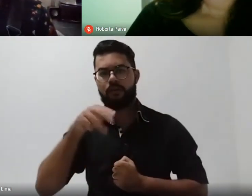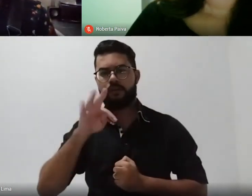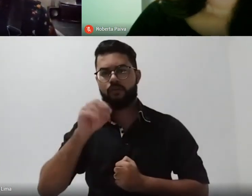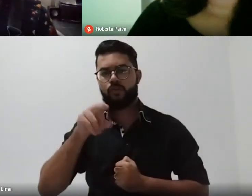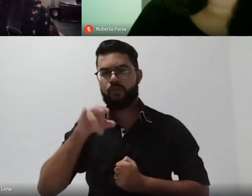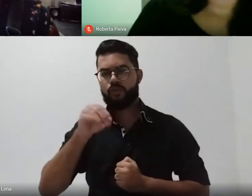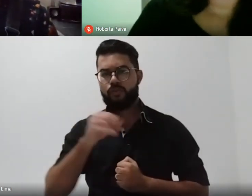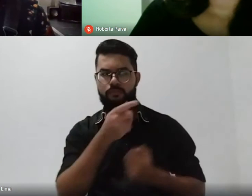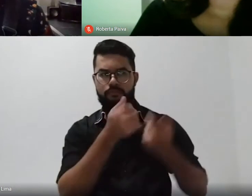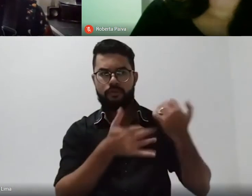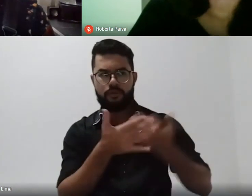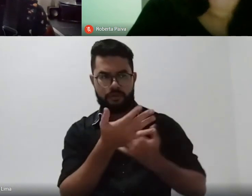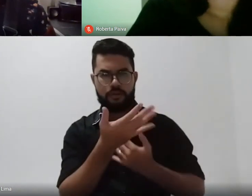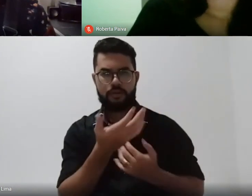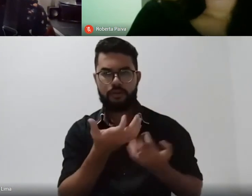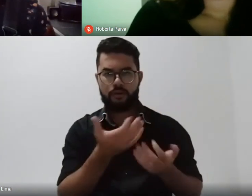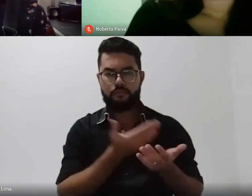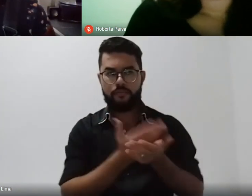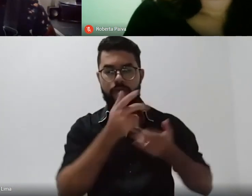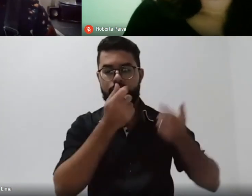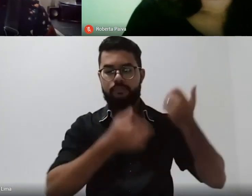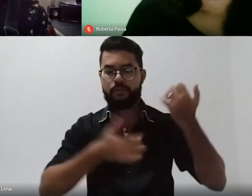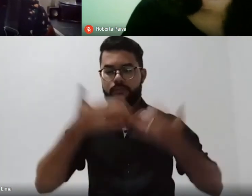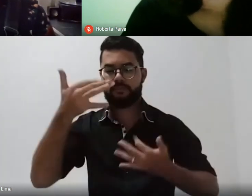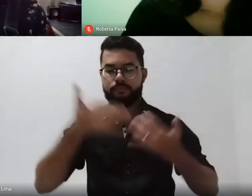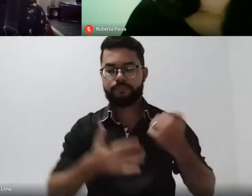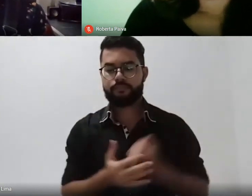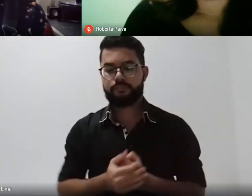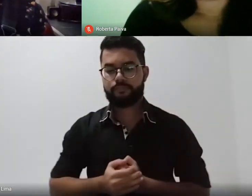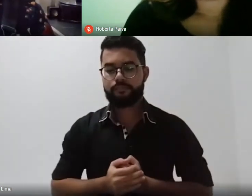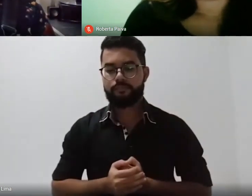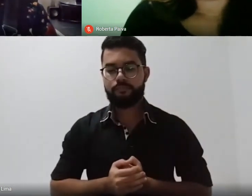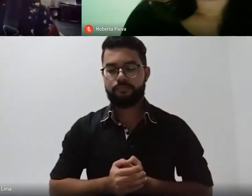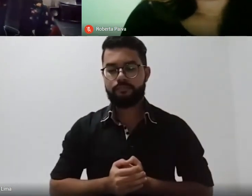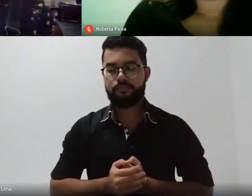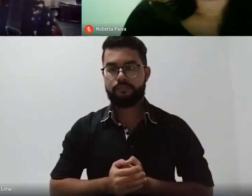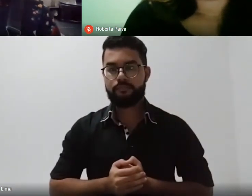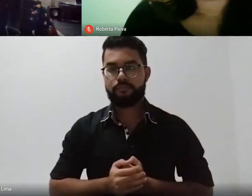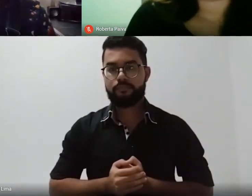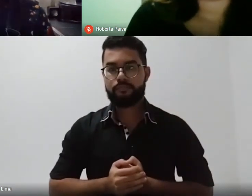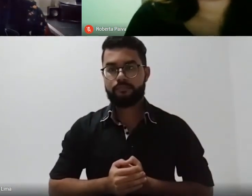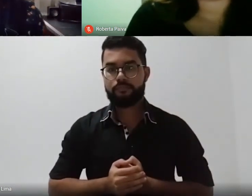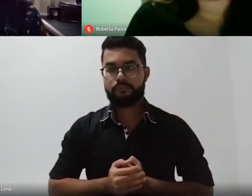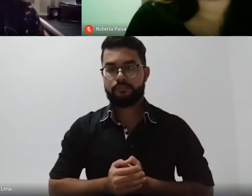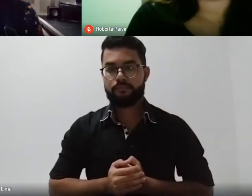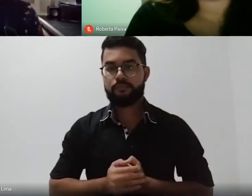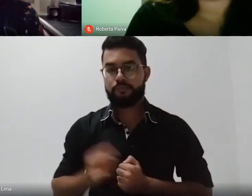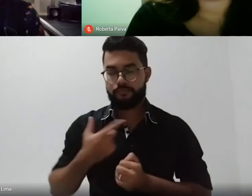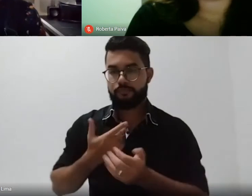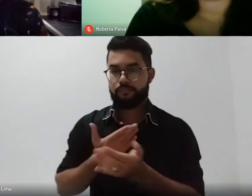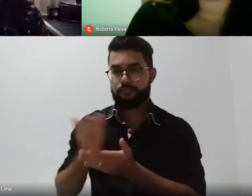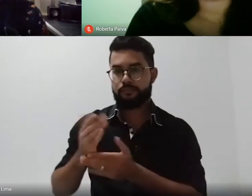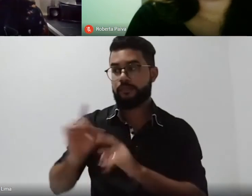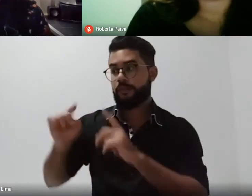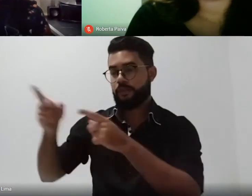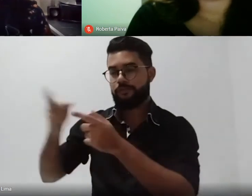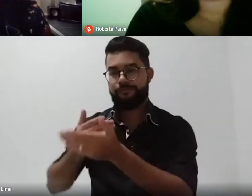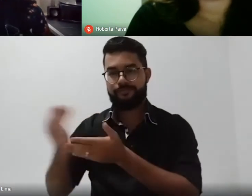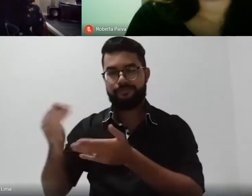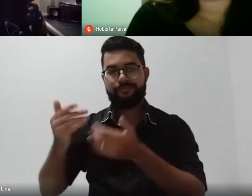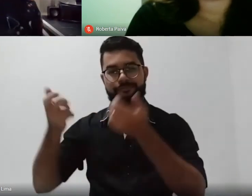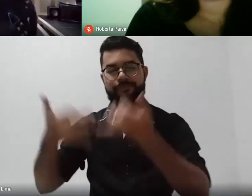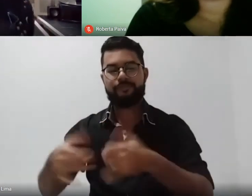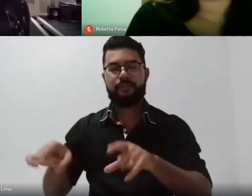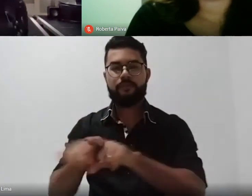essa tecnologia. Se você quiser começar, você... Eu dou o pontapé e você continua. Porque eu posso falar assim,